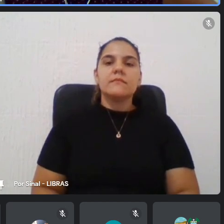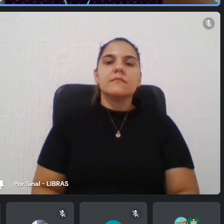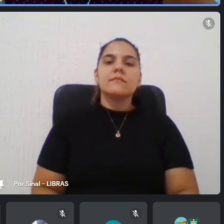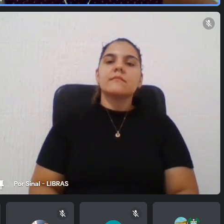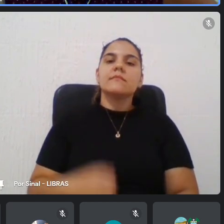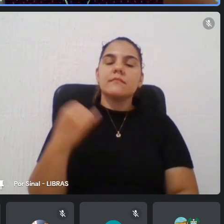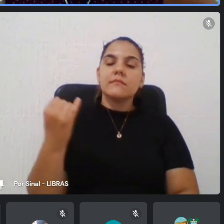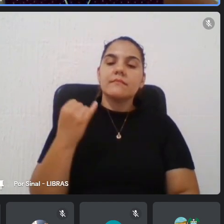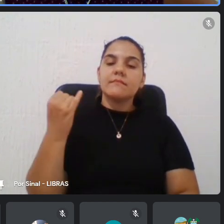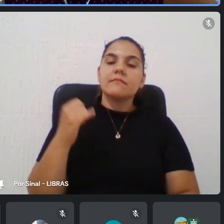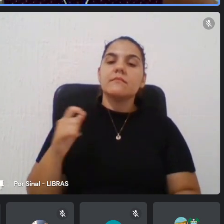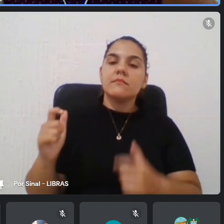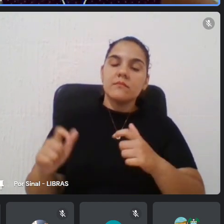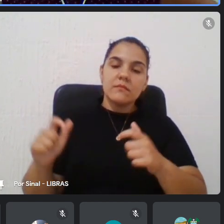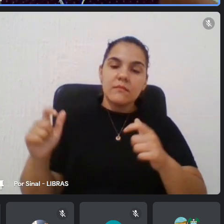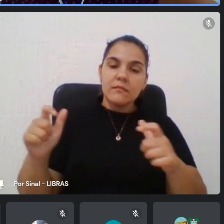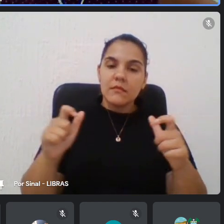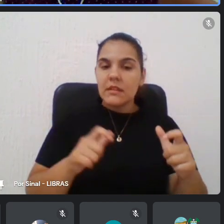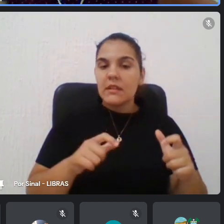que vocês vão